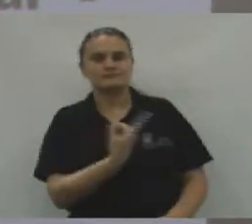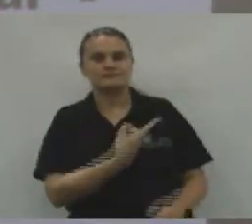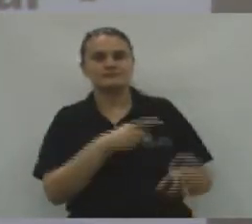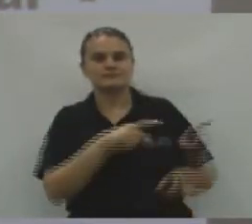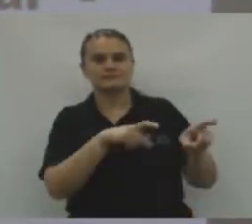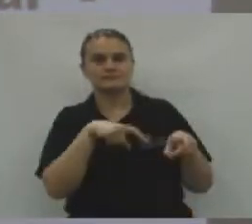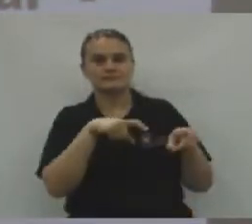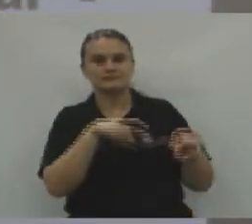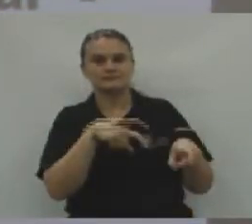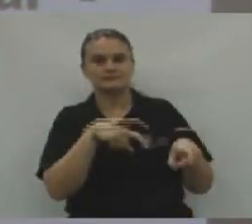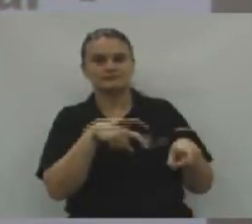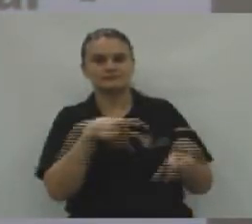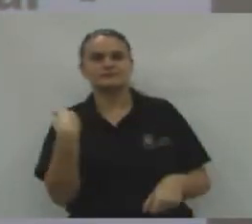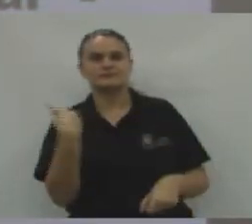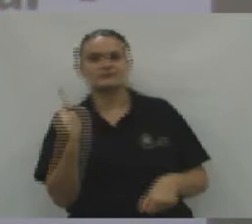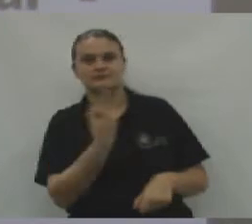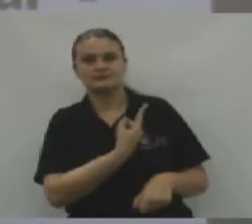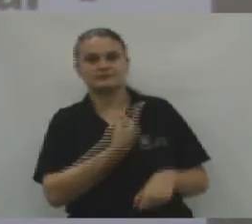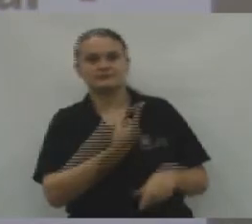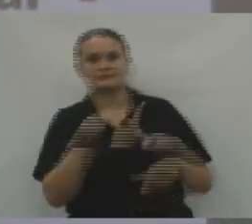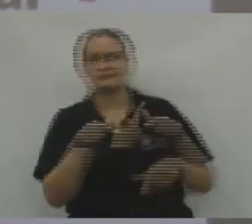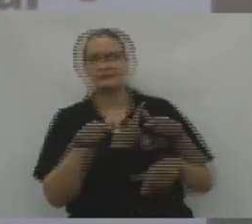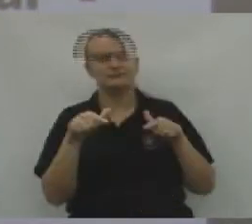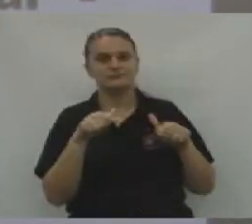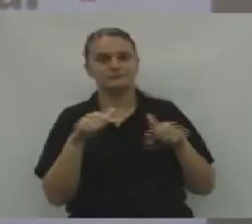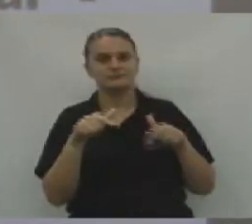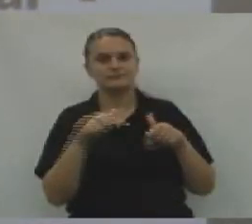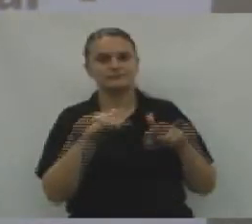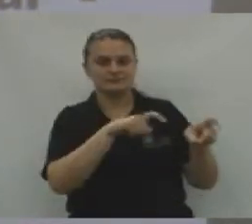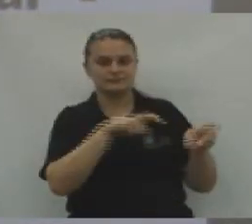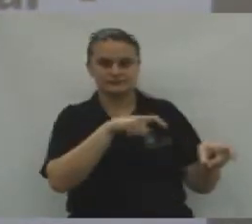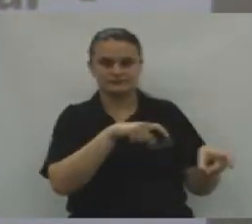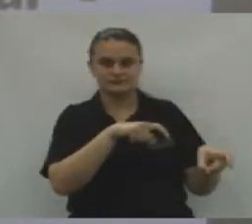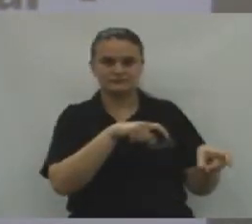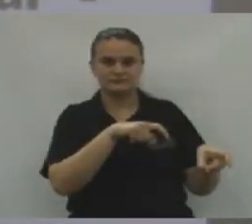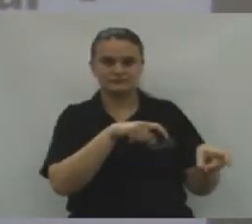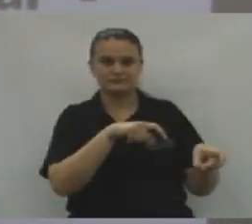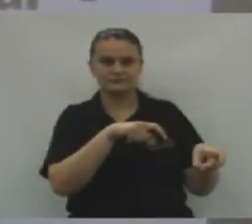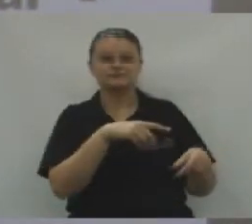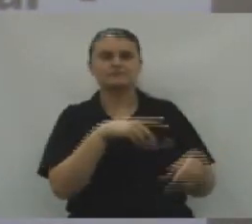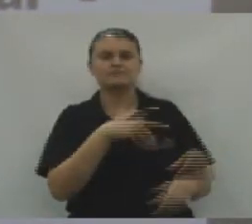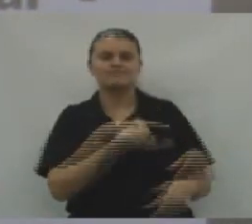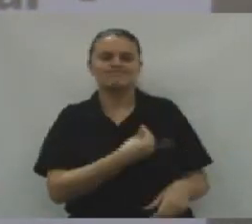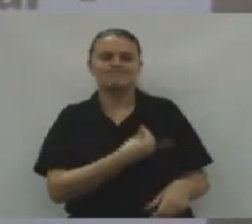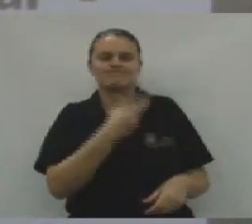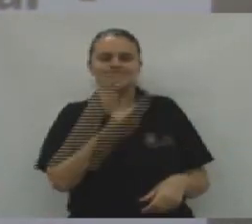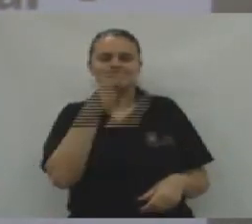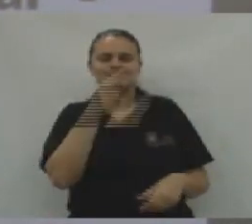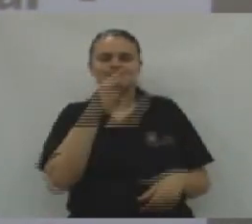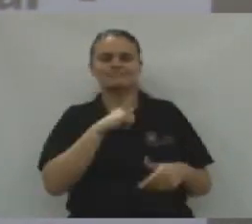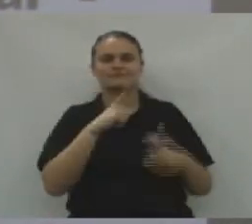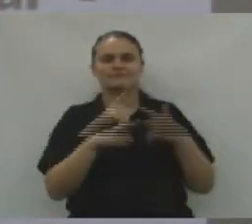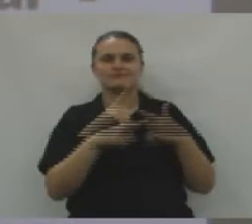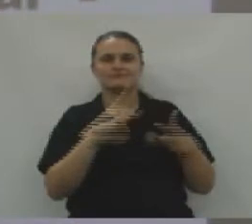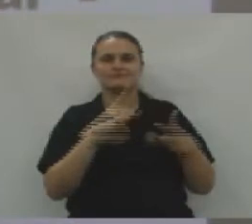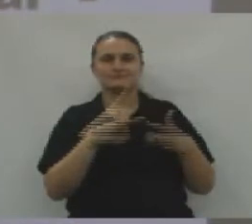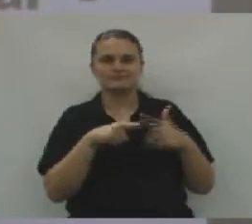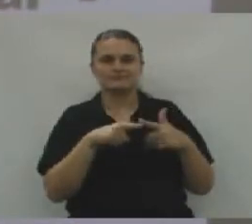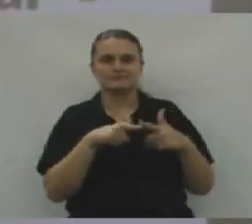A gente que trabalha com agricultores vive um problema muito grande da questão do êxodo